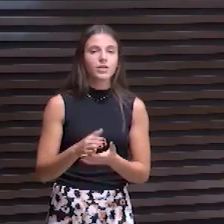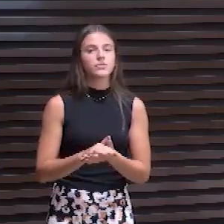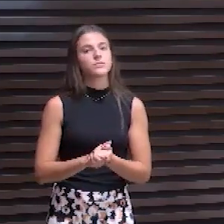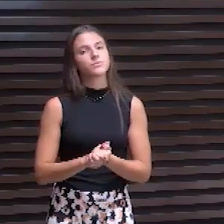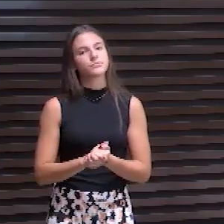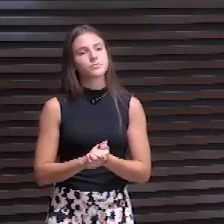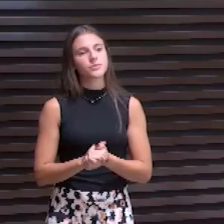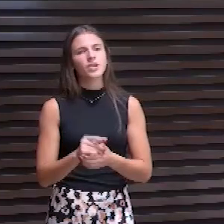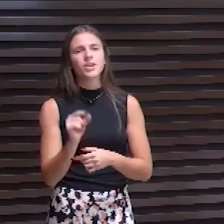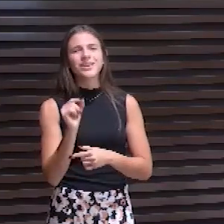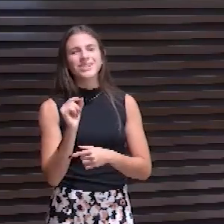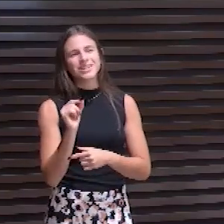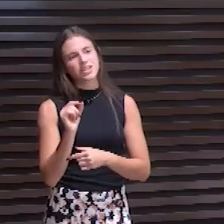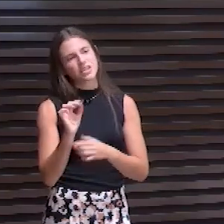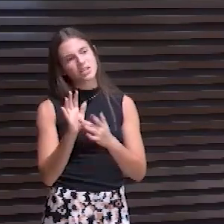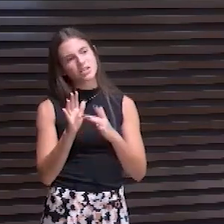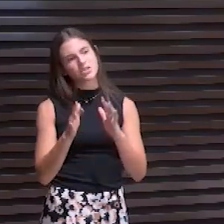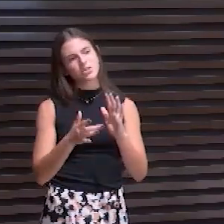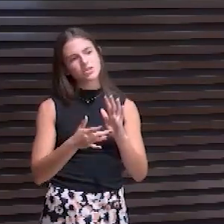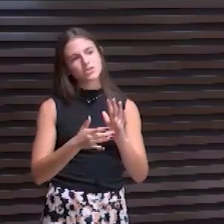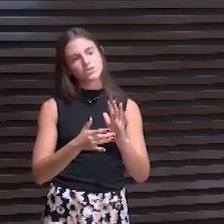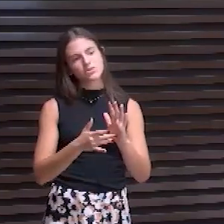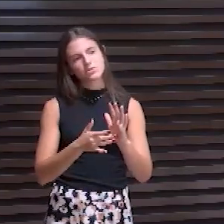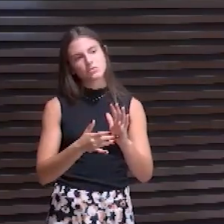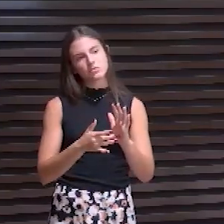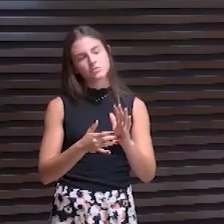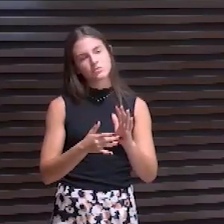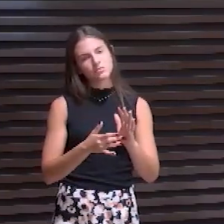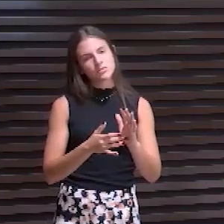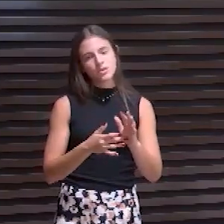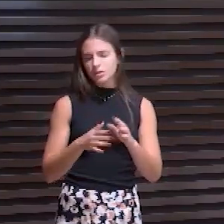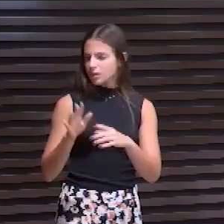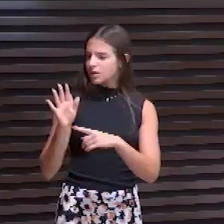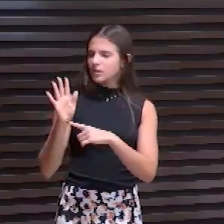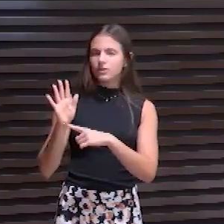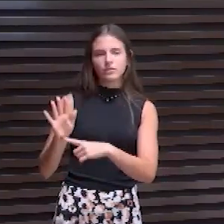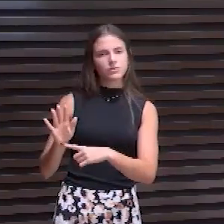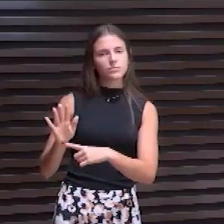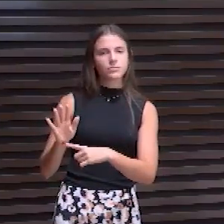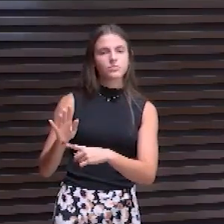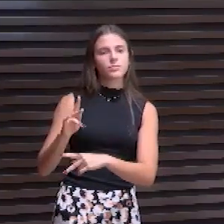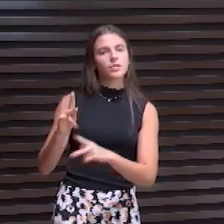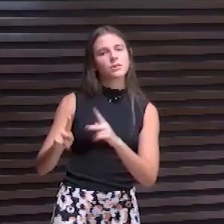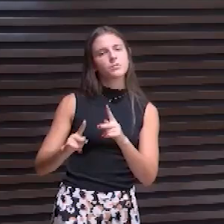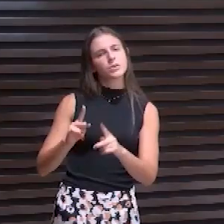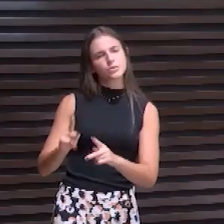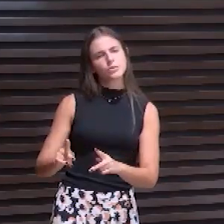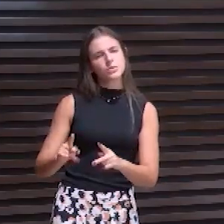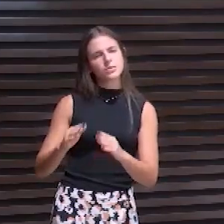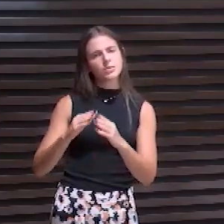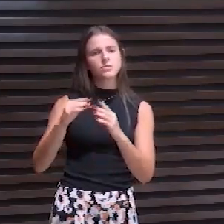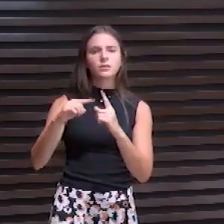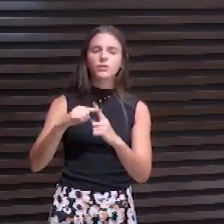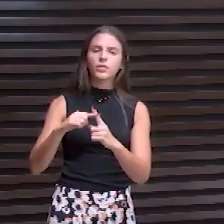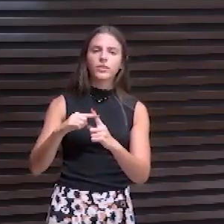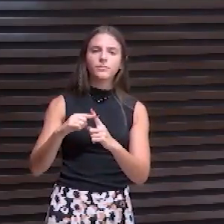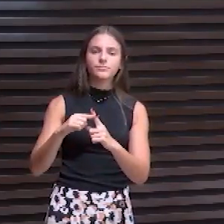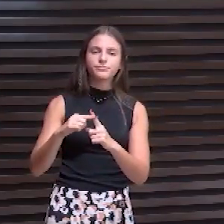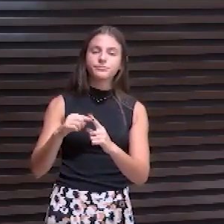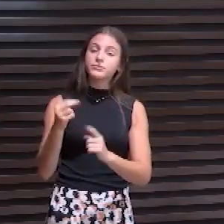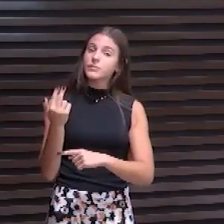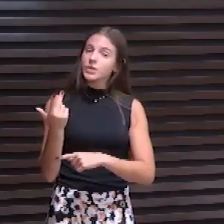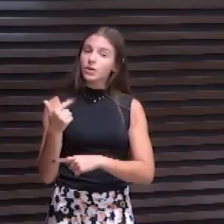Irmãos, o que Jesus acabou de expor para essas pessoas nessa sinagoga? Como eu falei